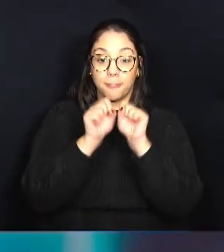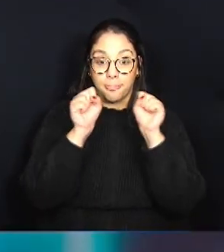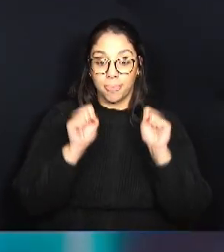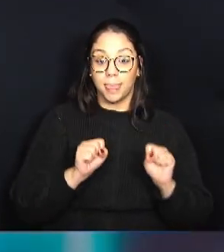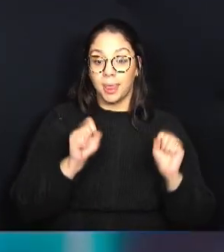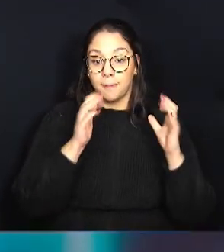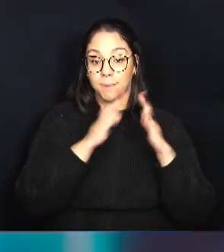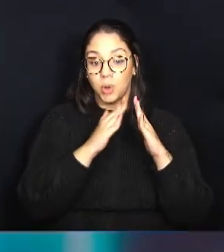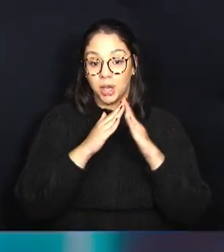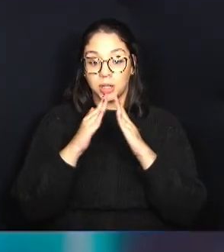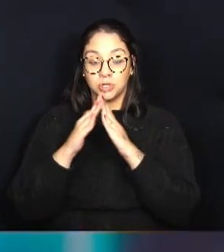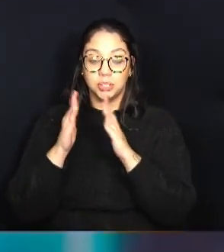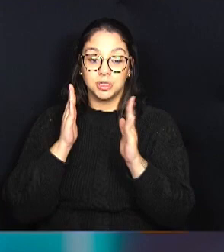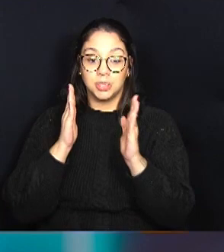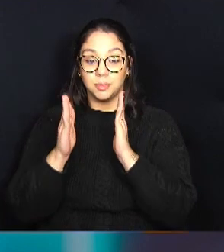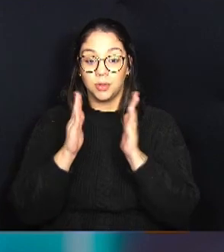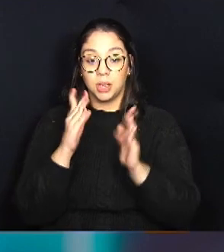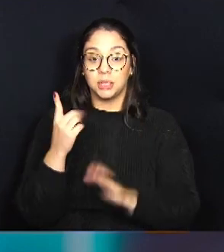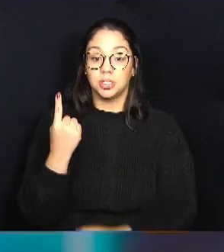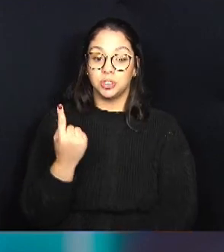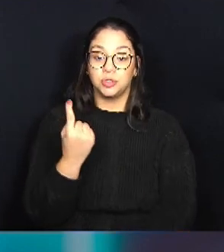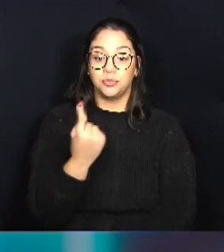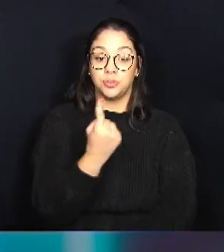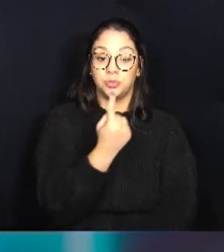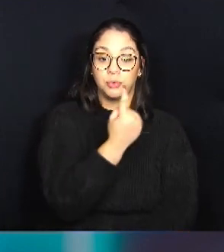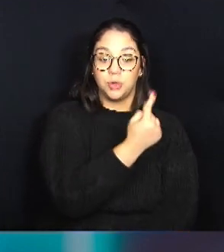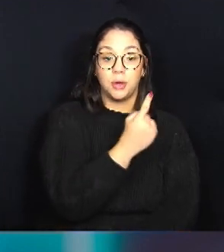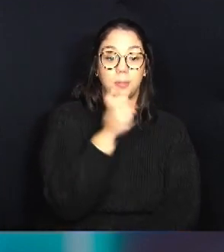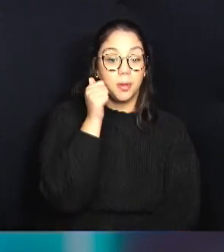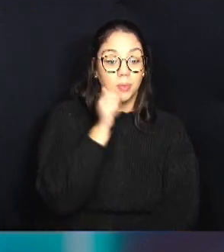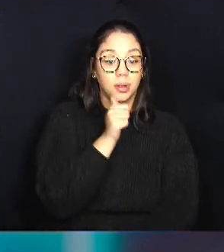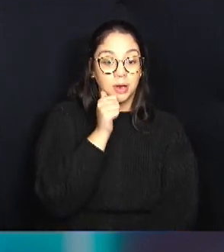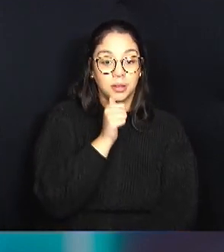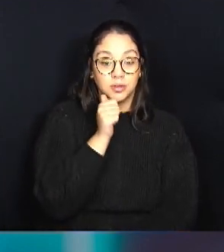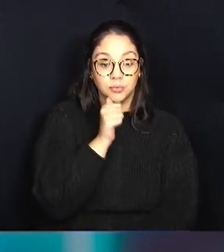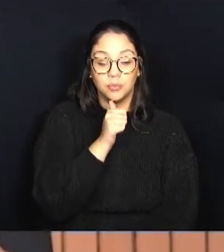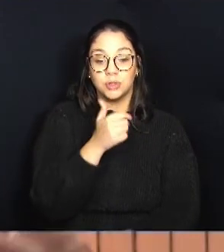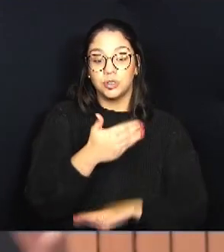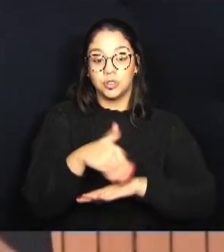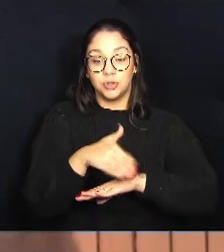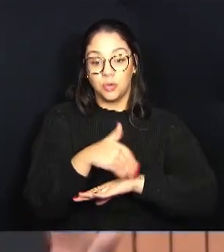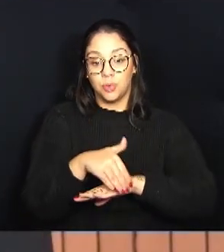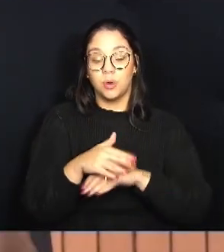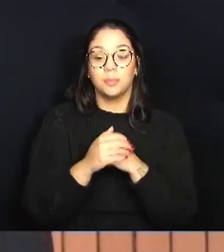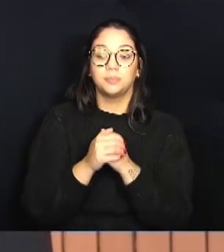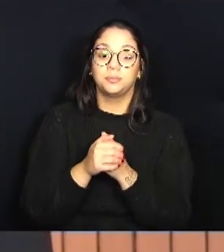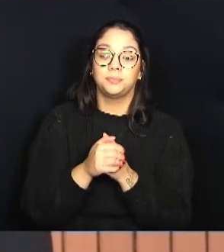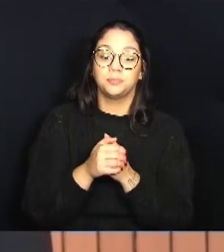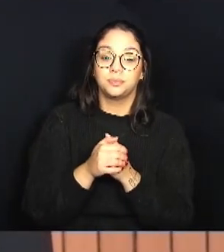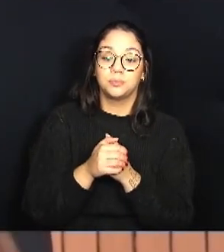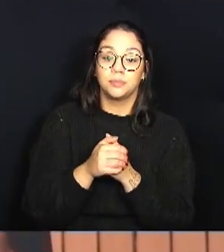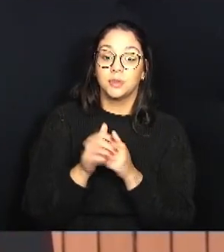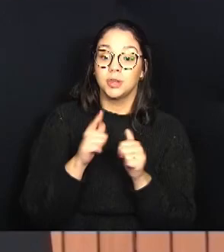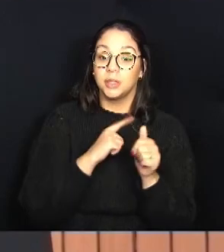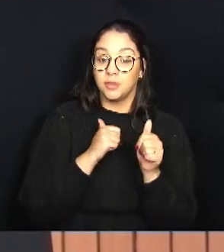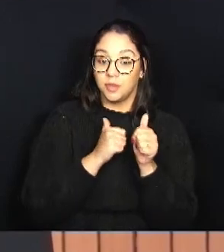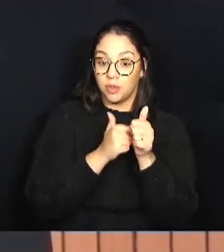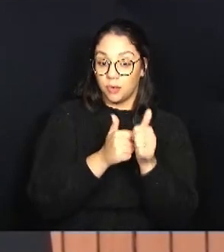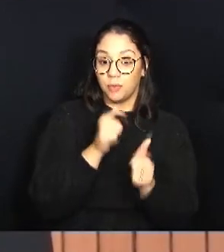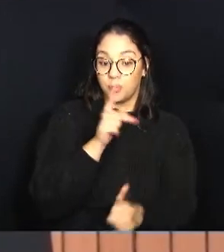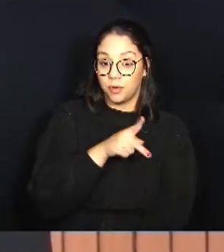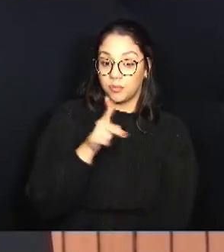Moradias Temporárias Individualizadas para Mulheres em Situação de Rua. Ela foi acompanhada de sua